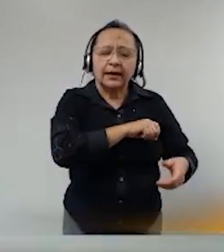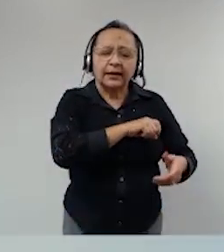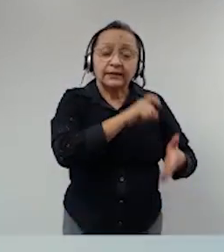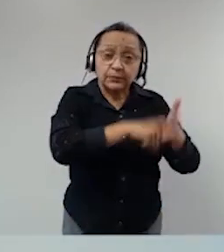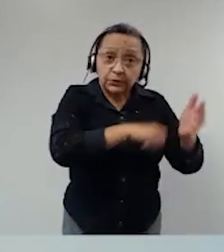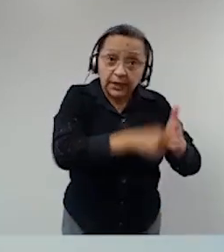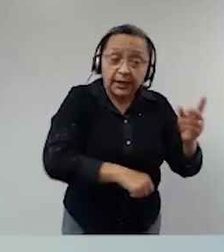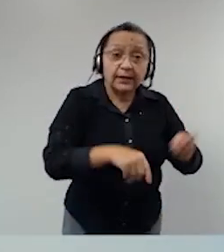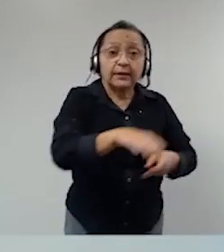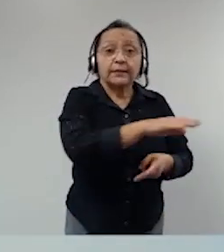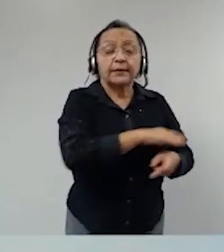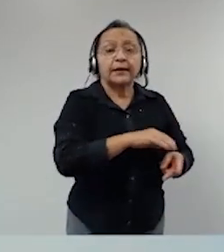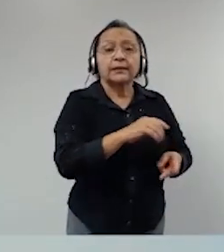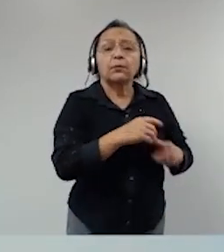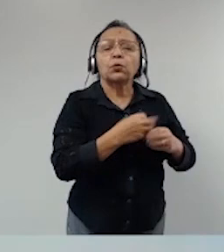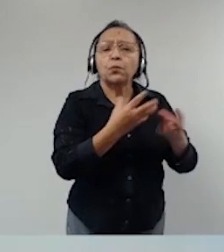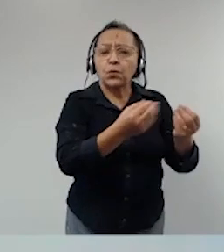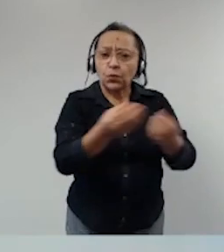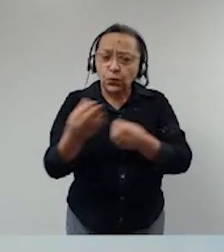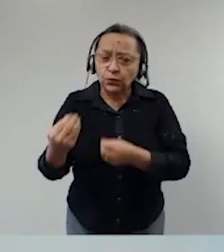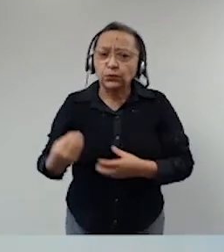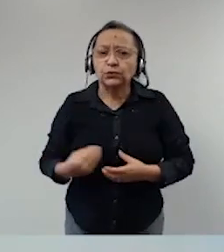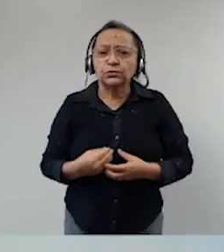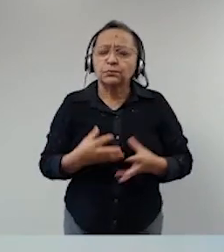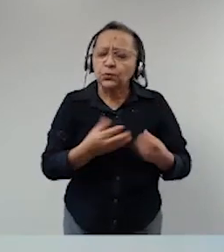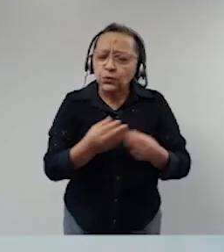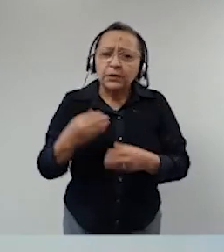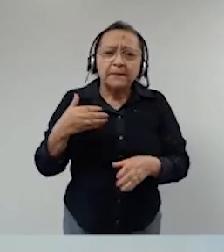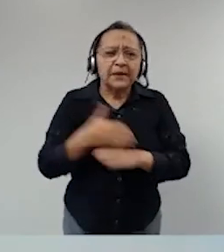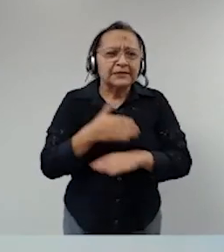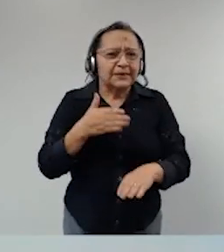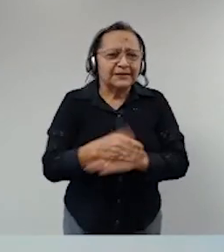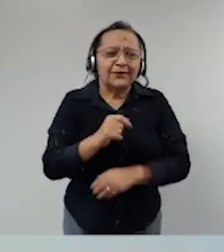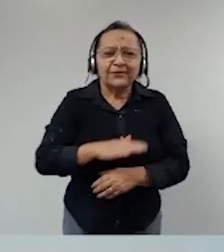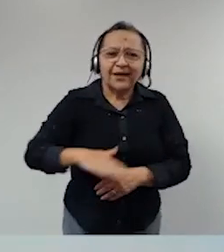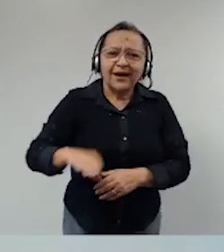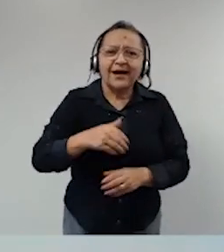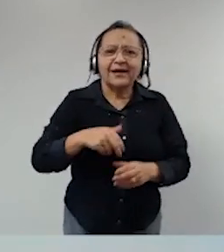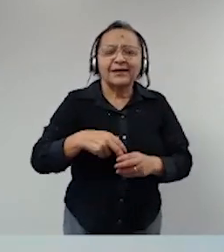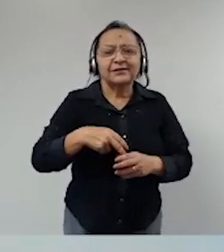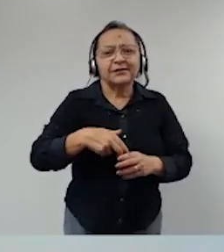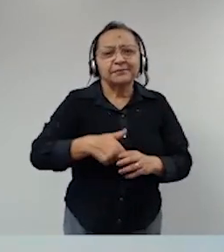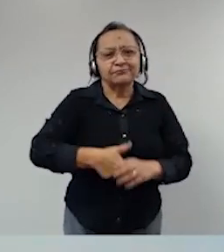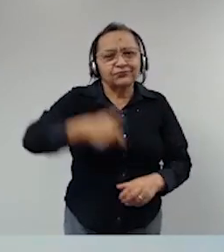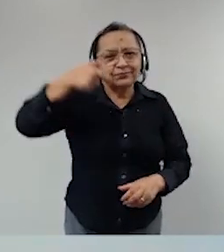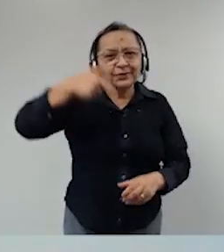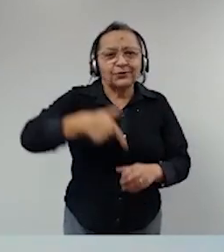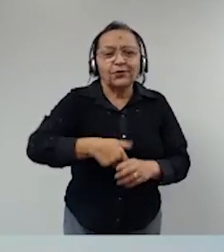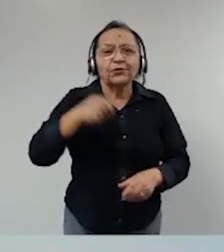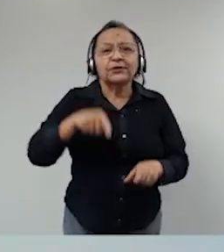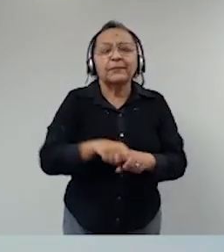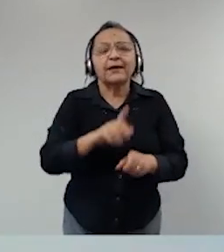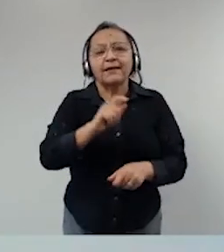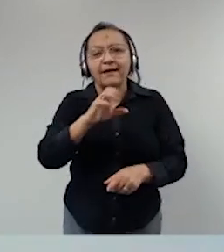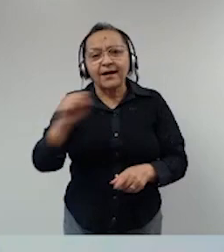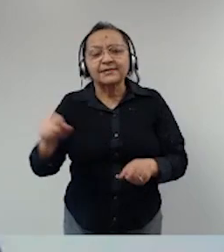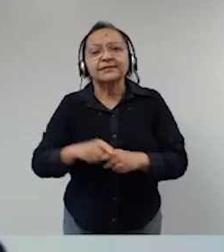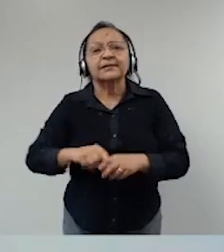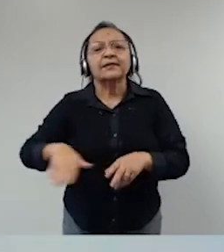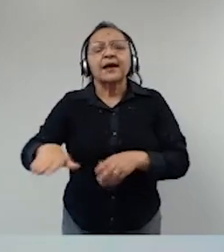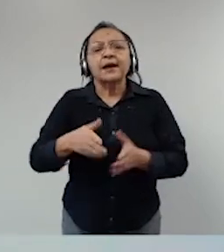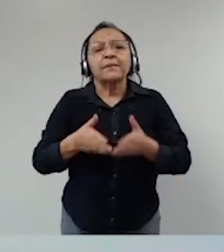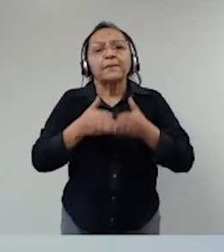pelo gás. Temos aí uma grande participação na área de petróleo e gás, né, na área portuária, na área